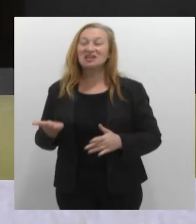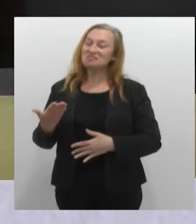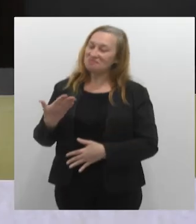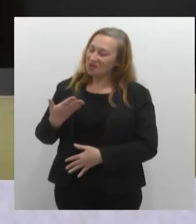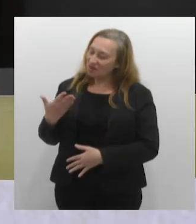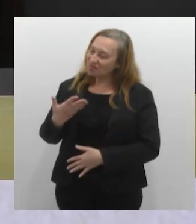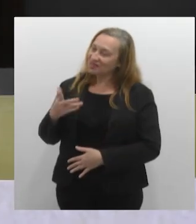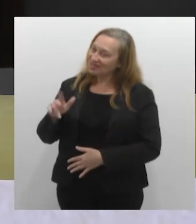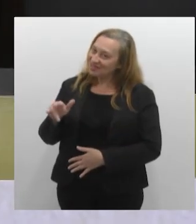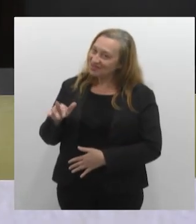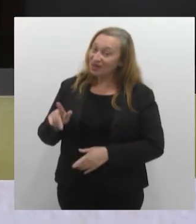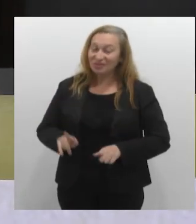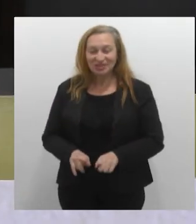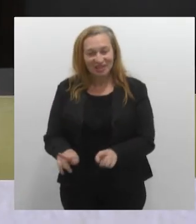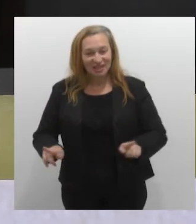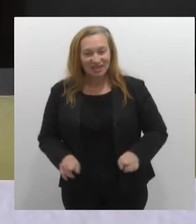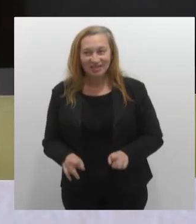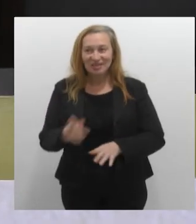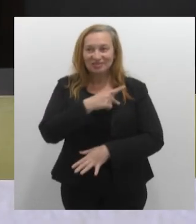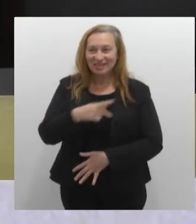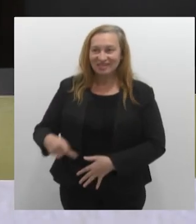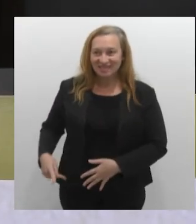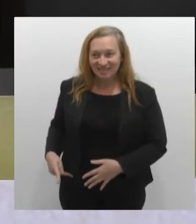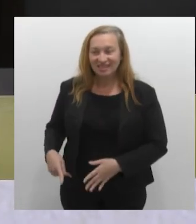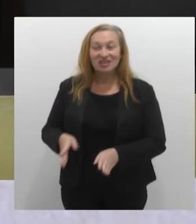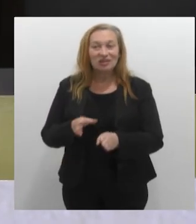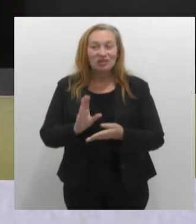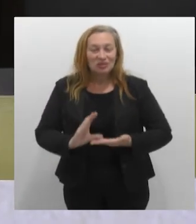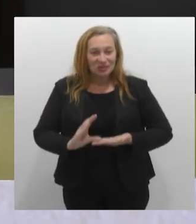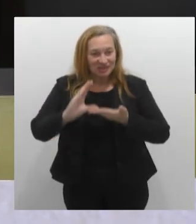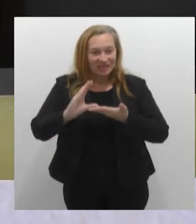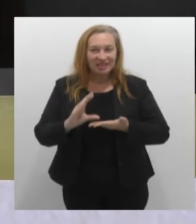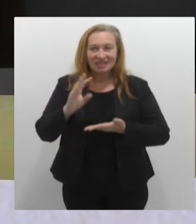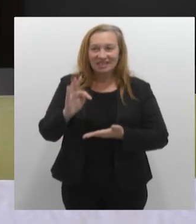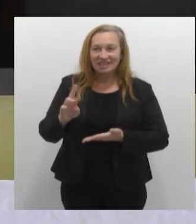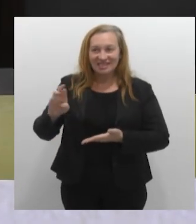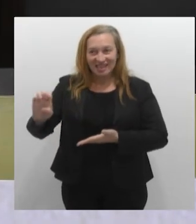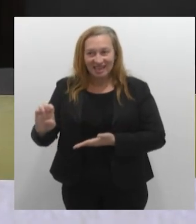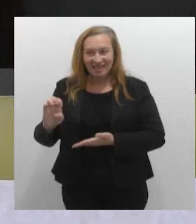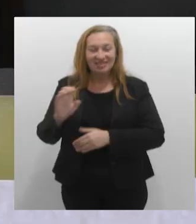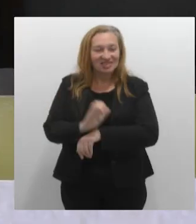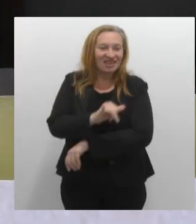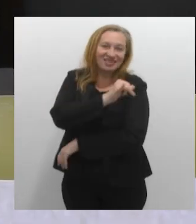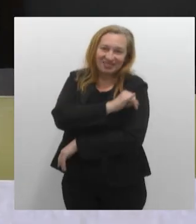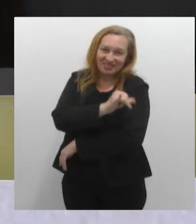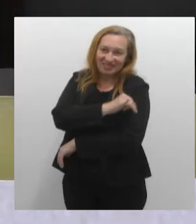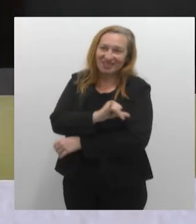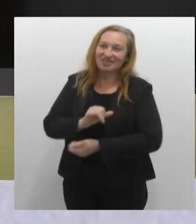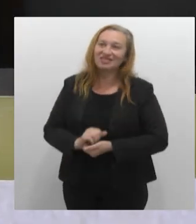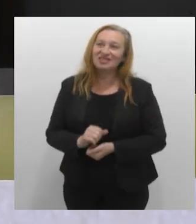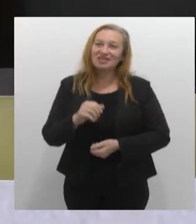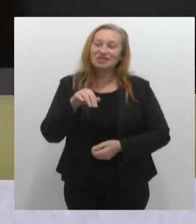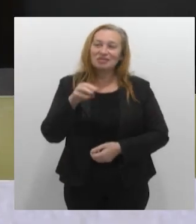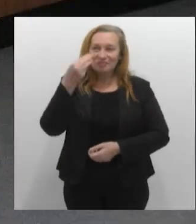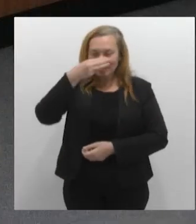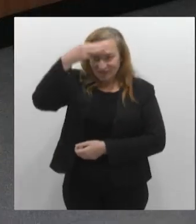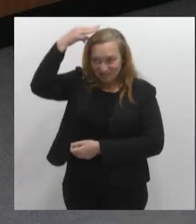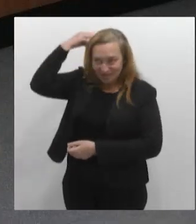meu irmão gêmeo, presidente, conselheiro, presidente do Tribunal de Contas do Estado do Rio de Janeiro, Márcio